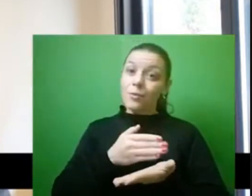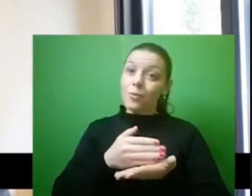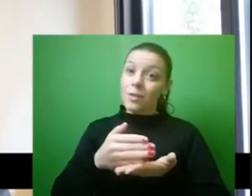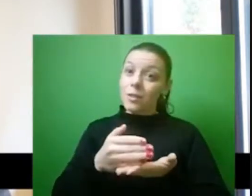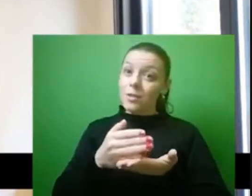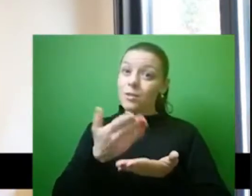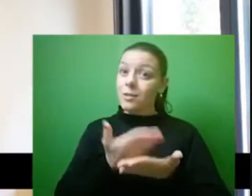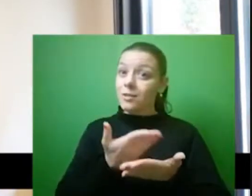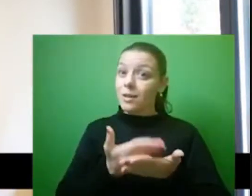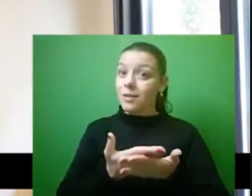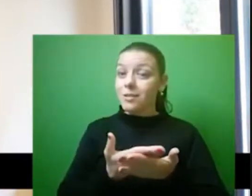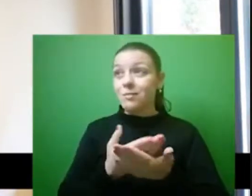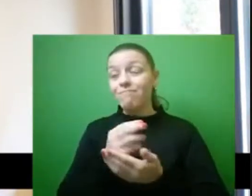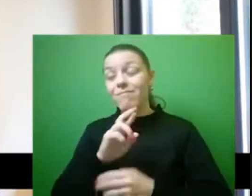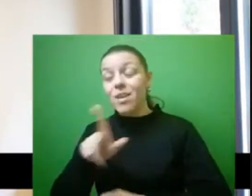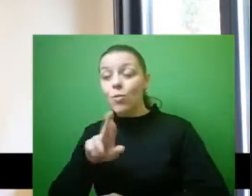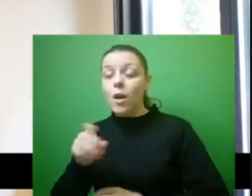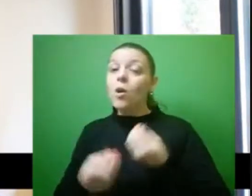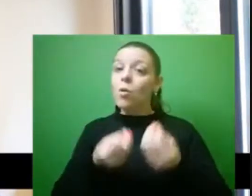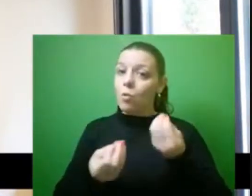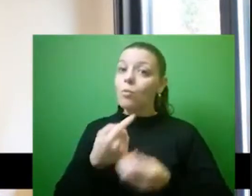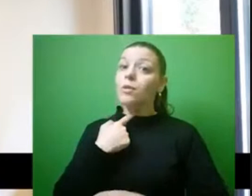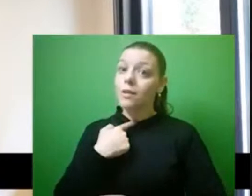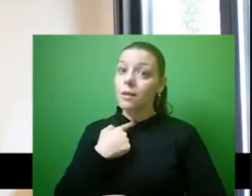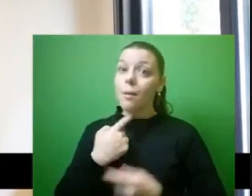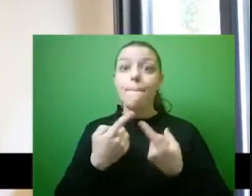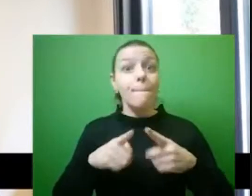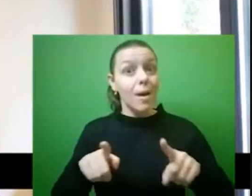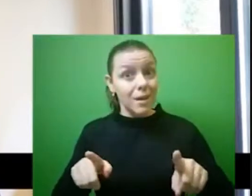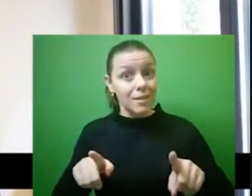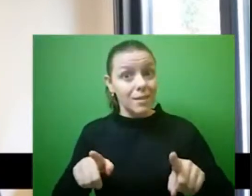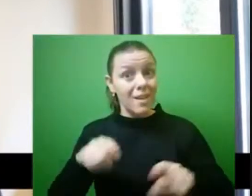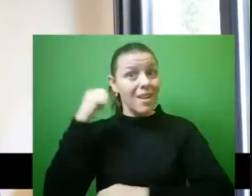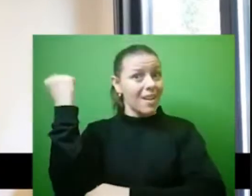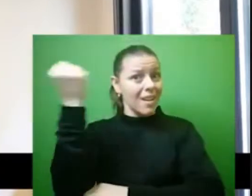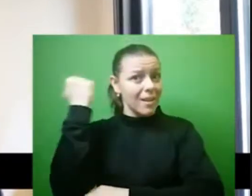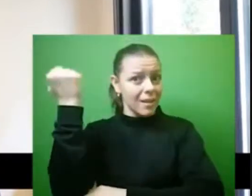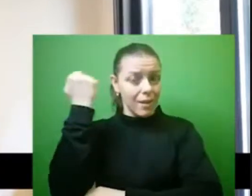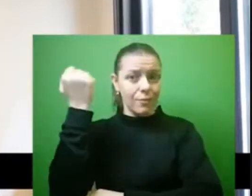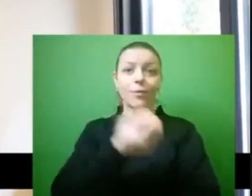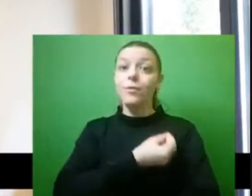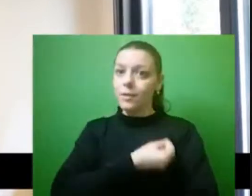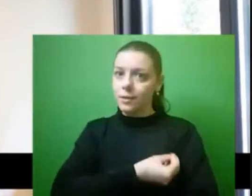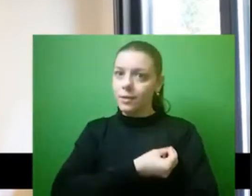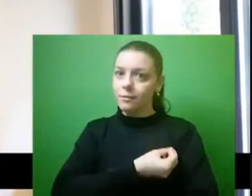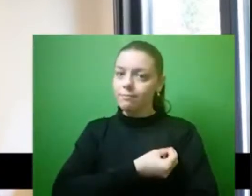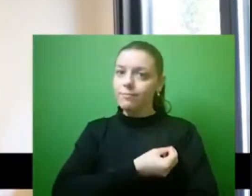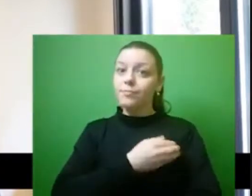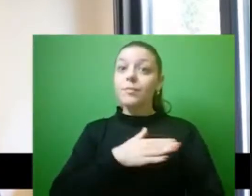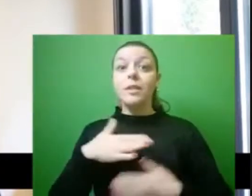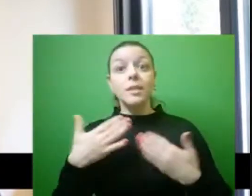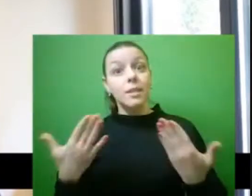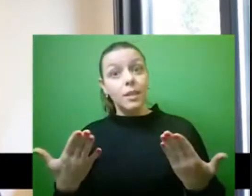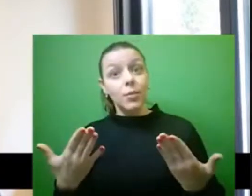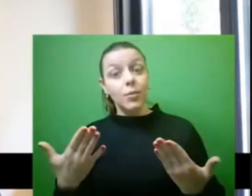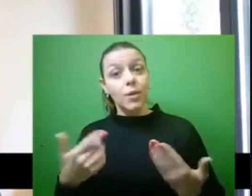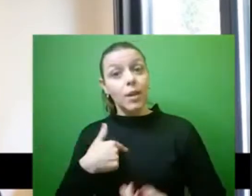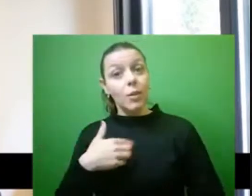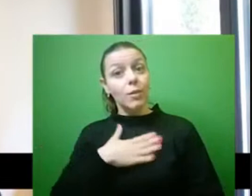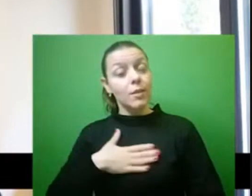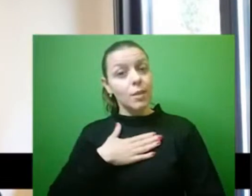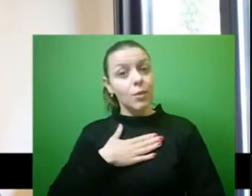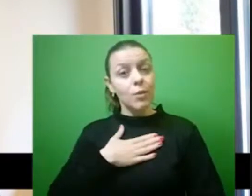e participação. Esse definitivamente não é um reinício letivo que gostaríamos, mas é o possível diante